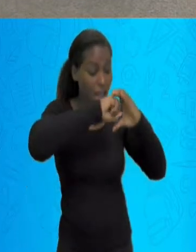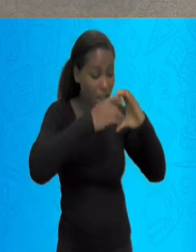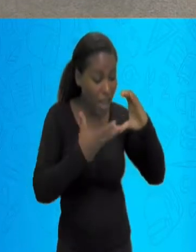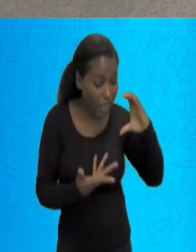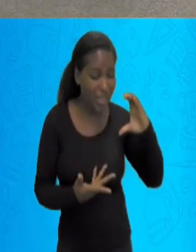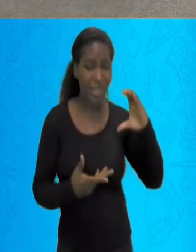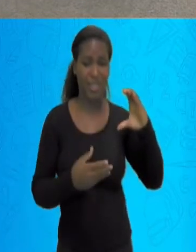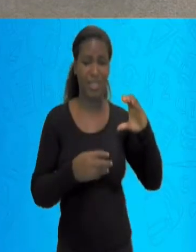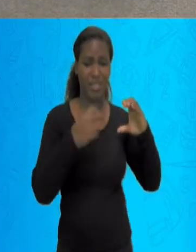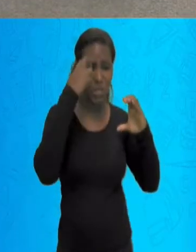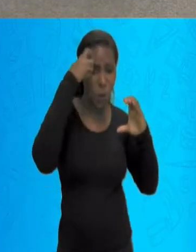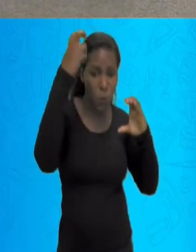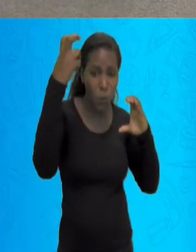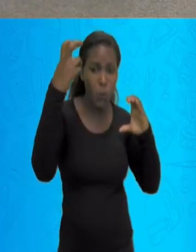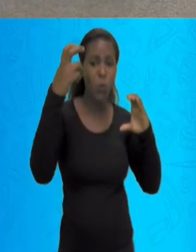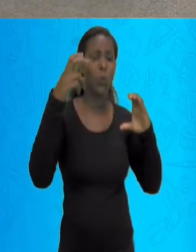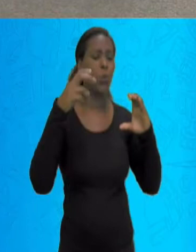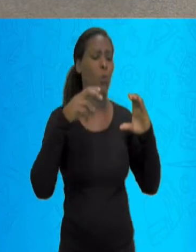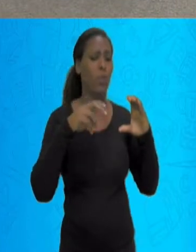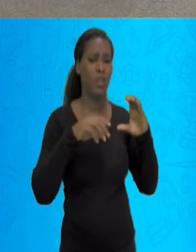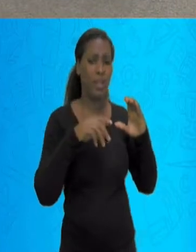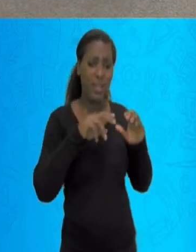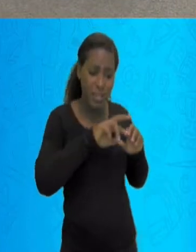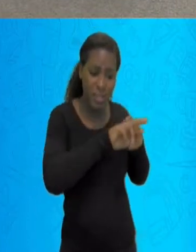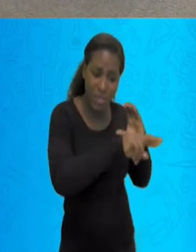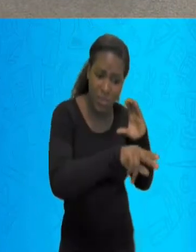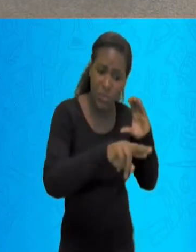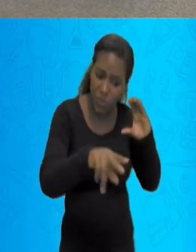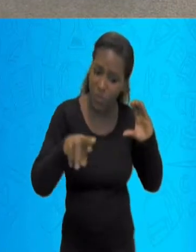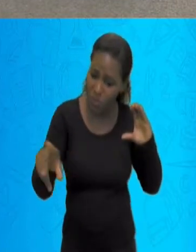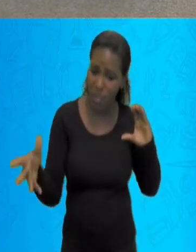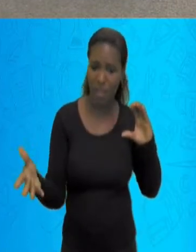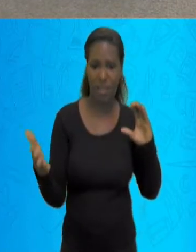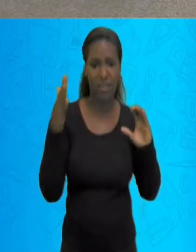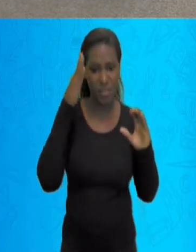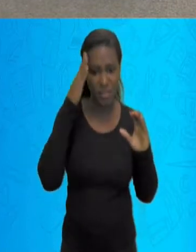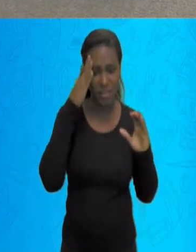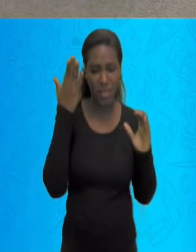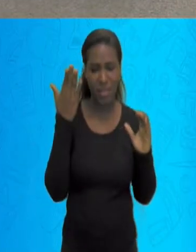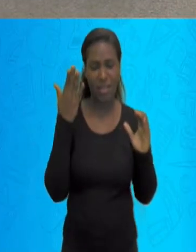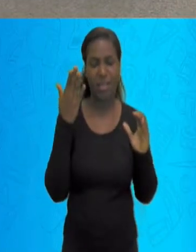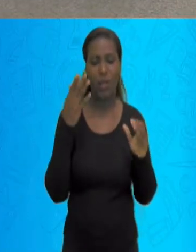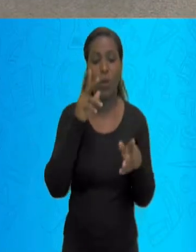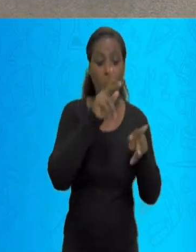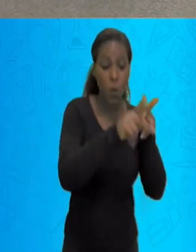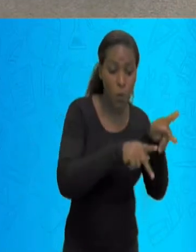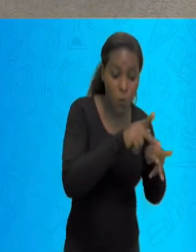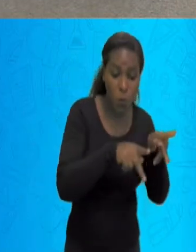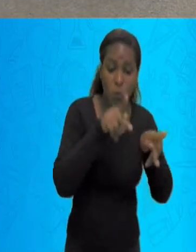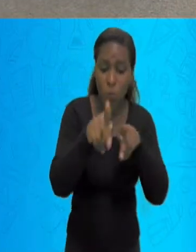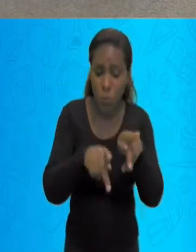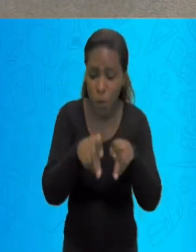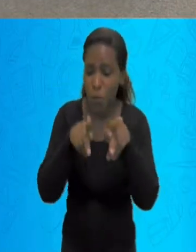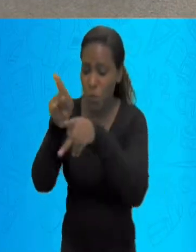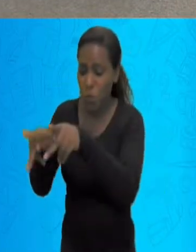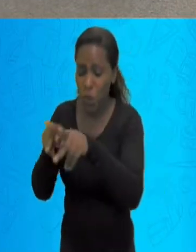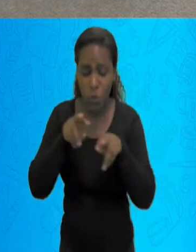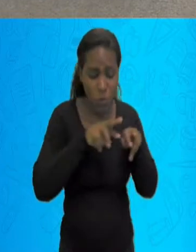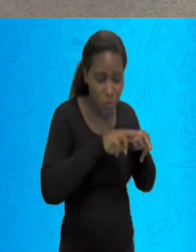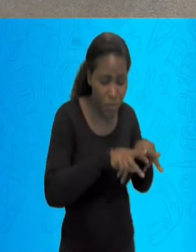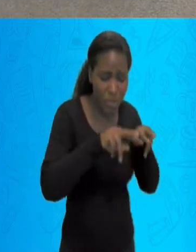é importante para o folclore. O folclore é caracterizado pela cultura popular de toda